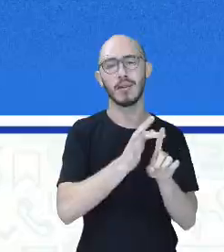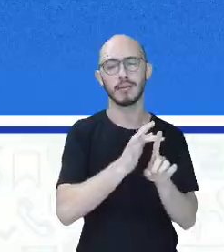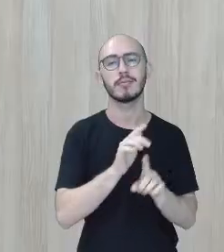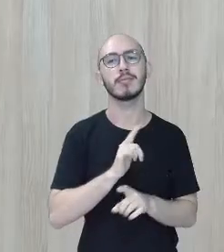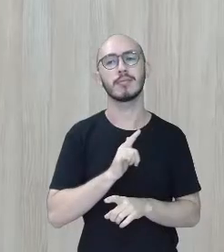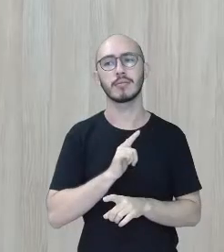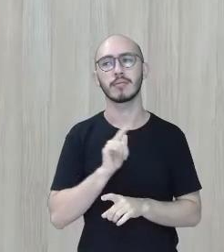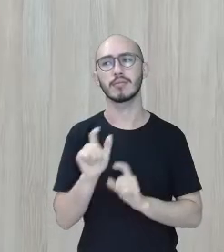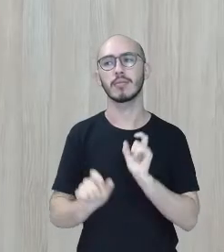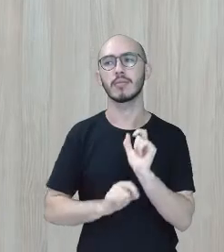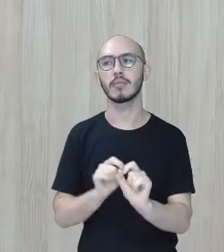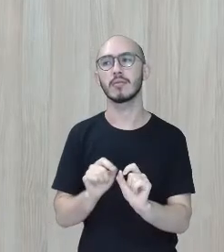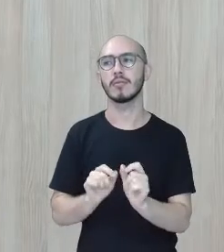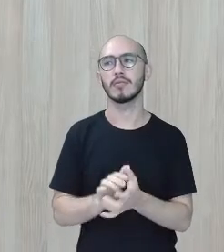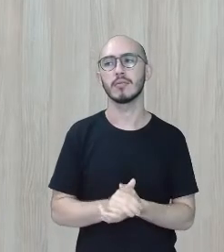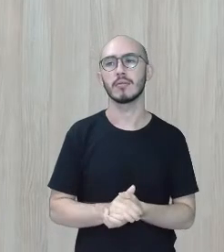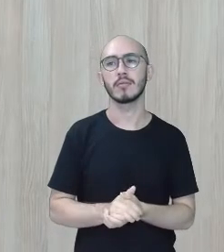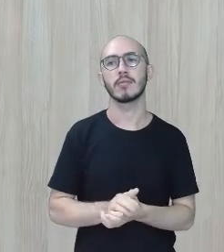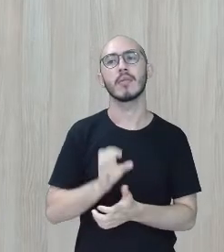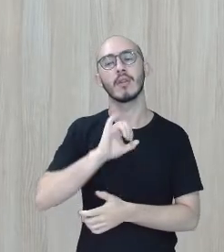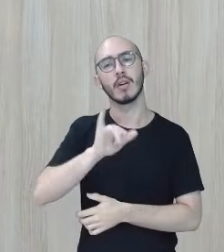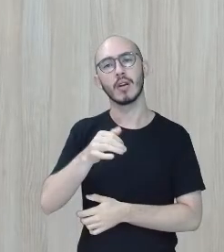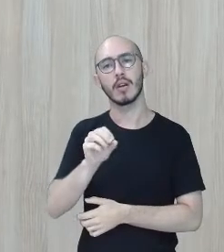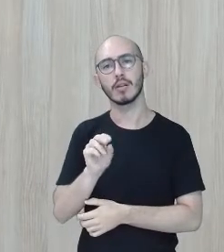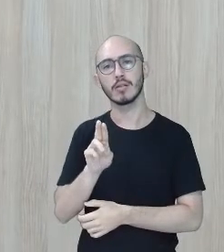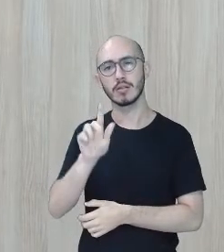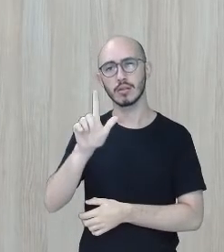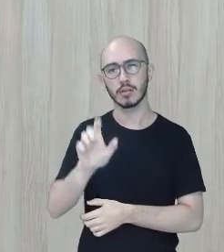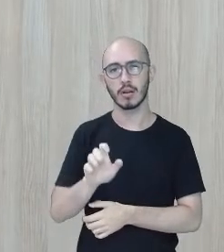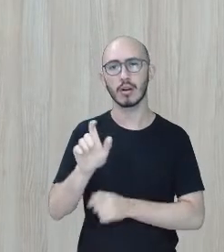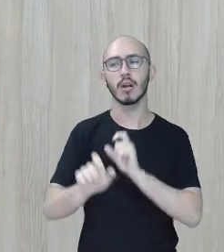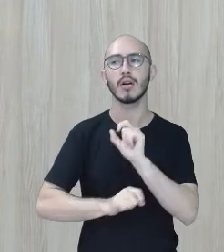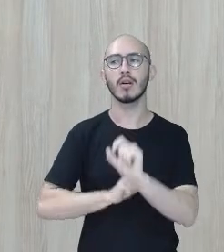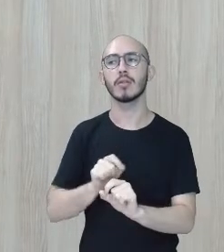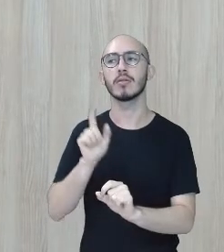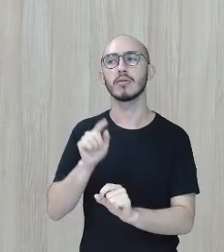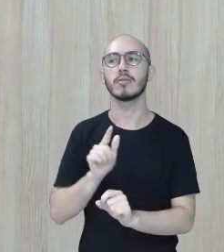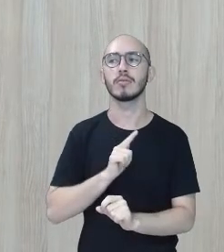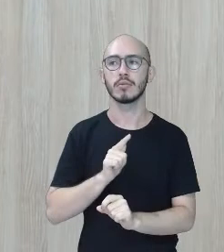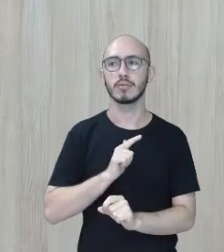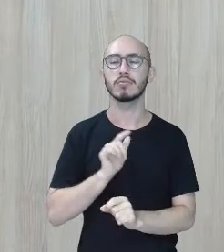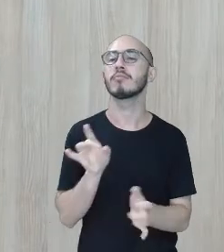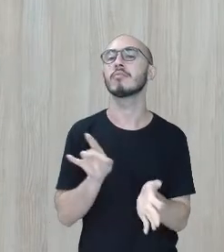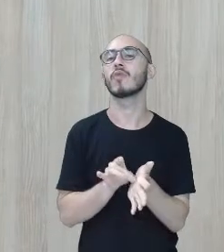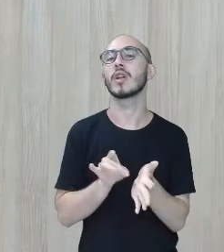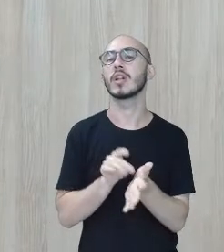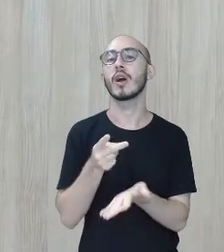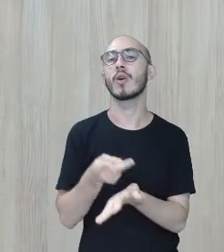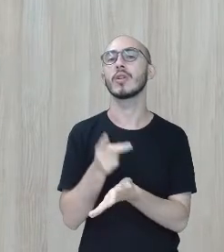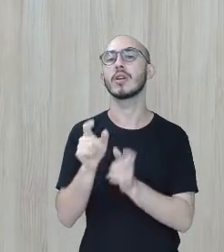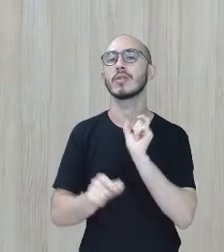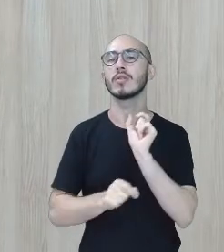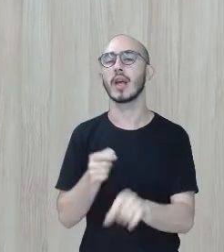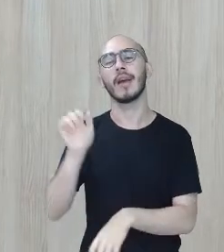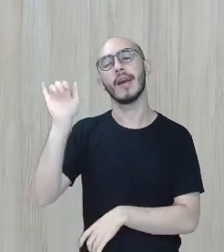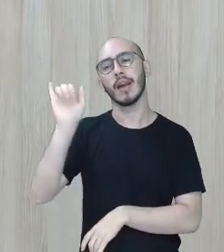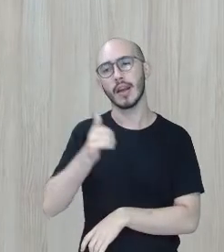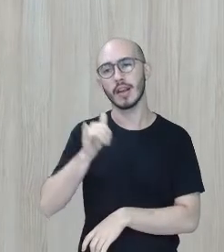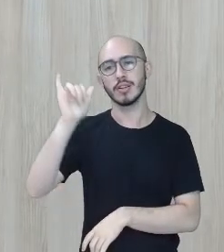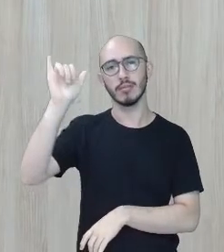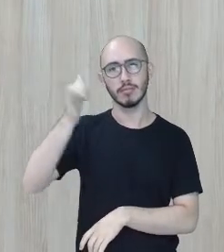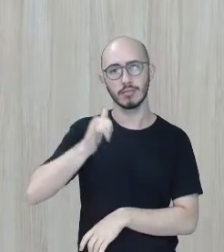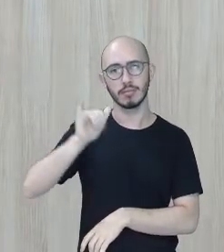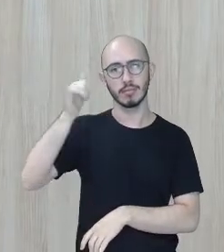o efeito Joule é justamente esse. É um fenômeno que consiste realmente em transformar a